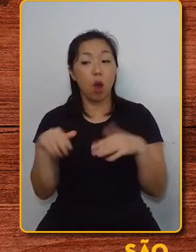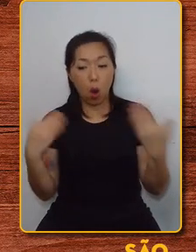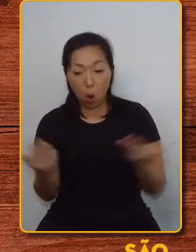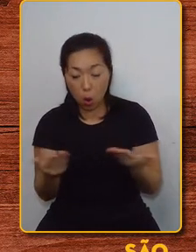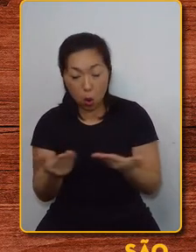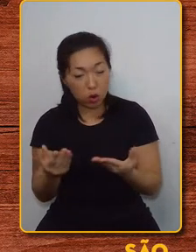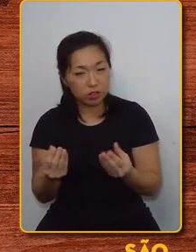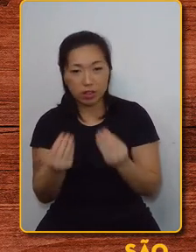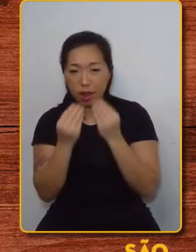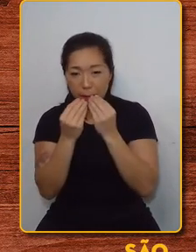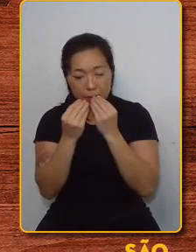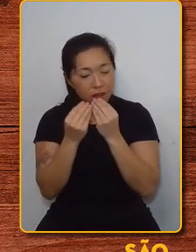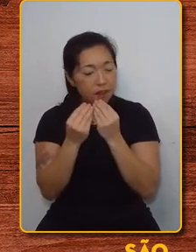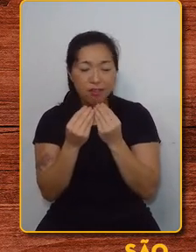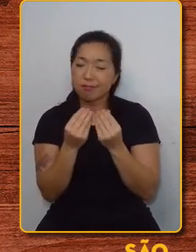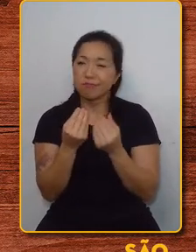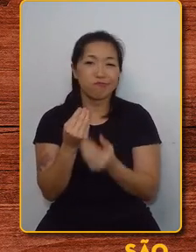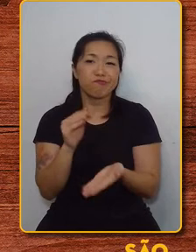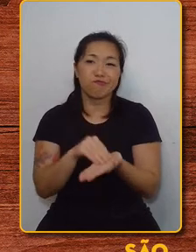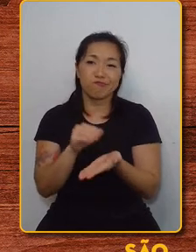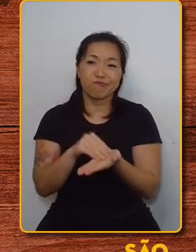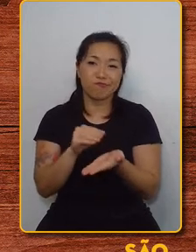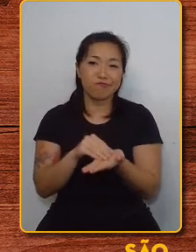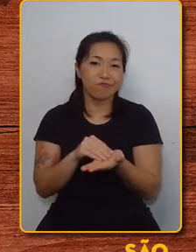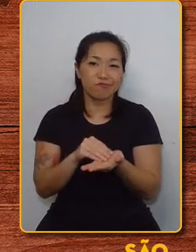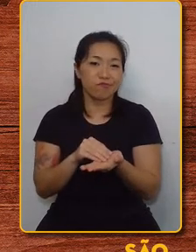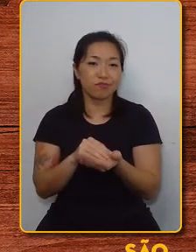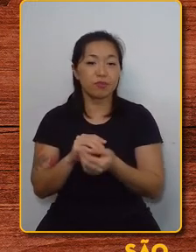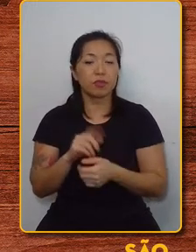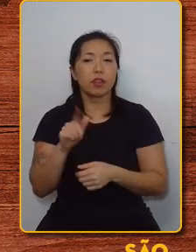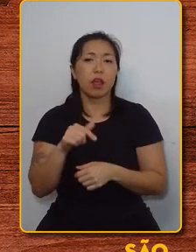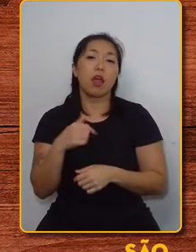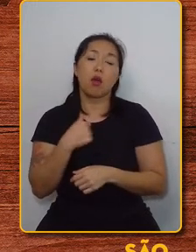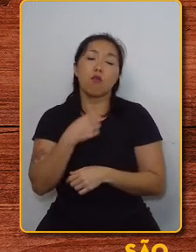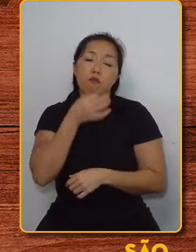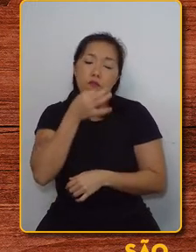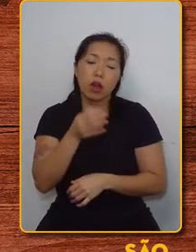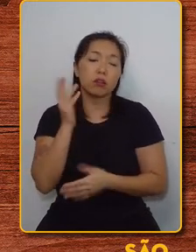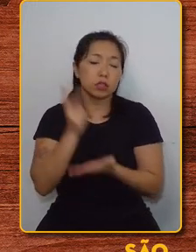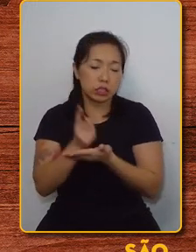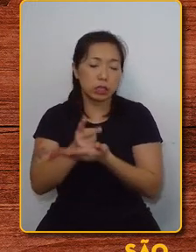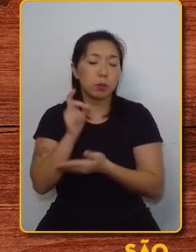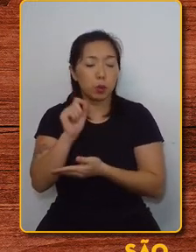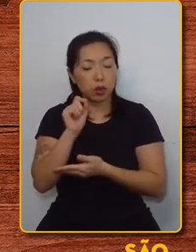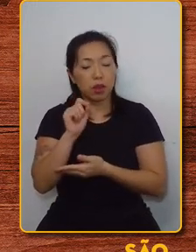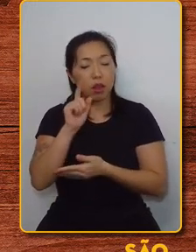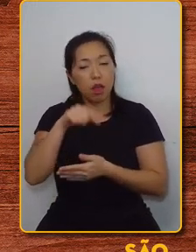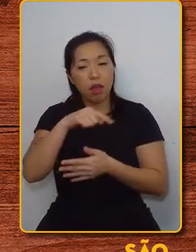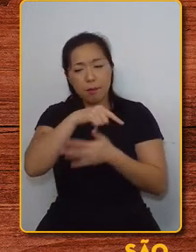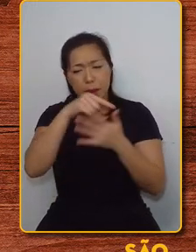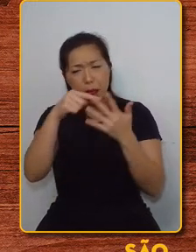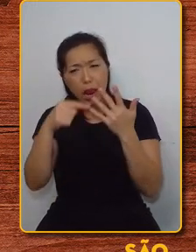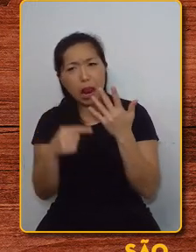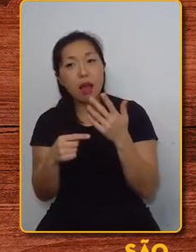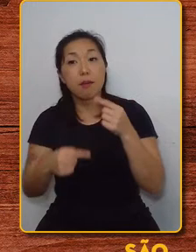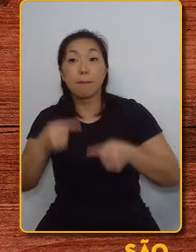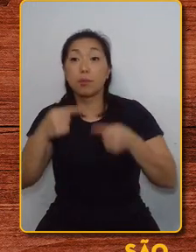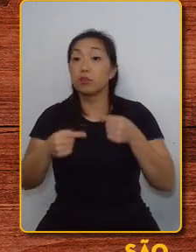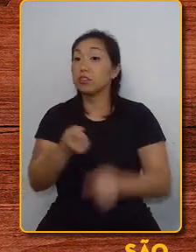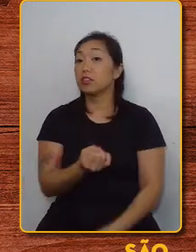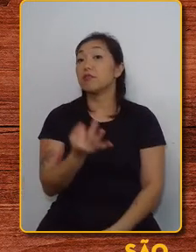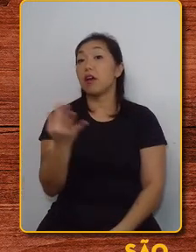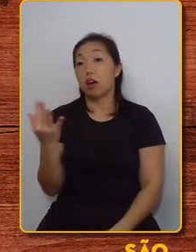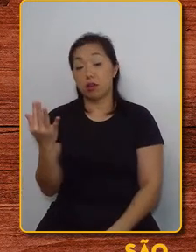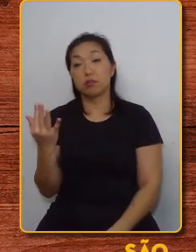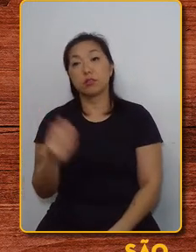Eu sempre costumo falar que é assim, é um conjunto de políticas, né? Então a gente tem acesso à informação como um elemento fundamental, junto